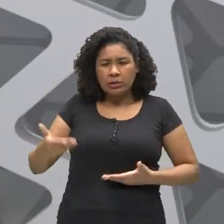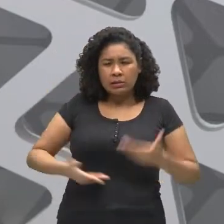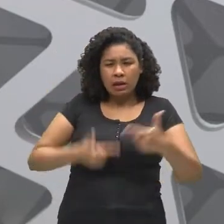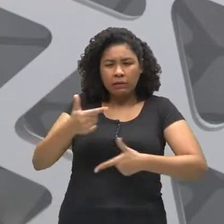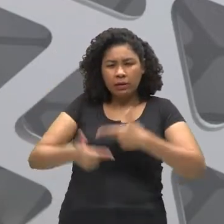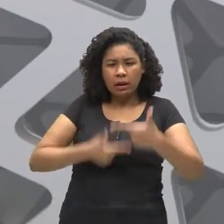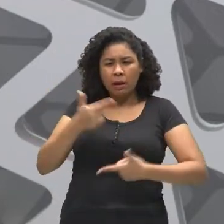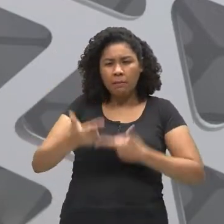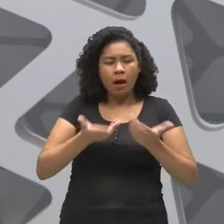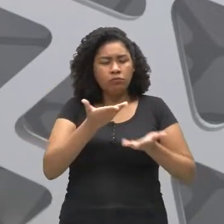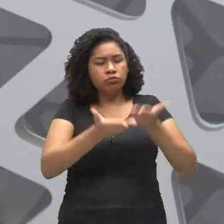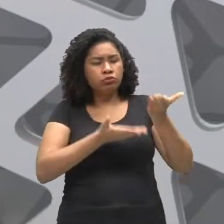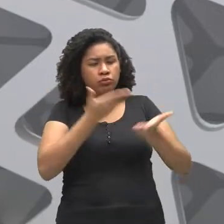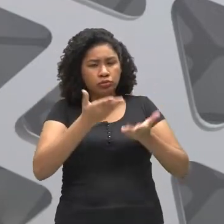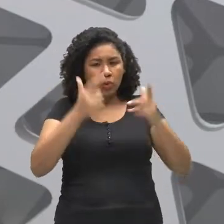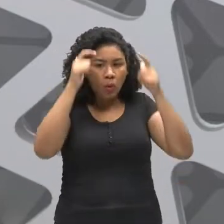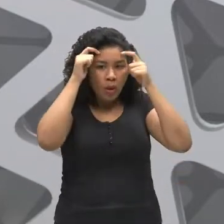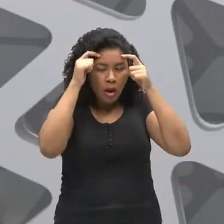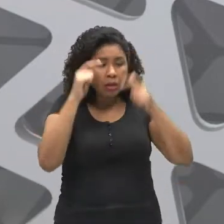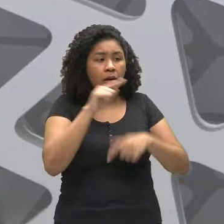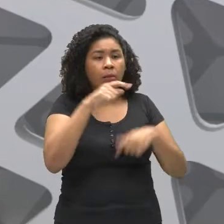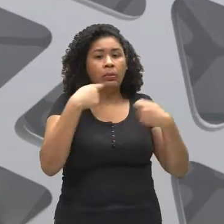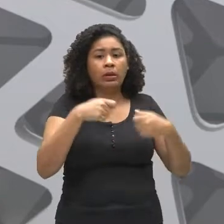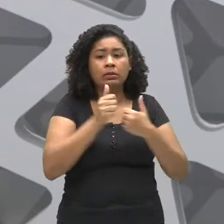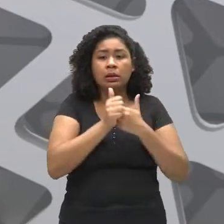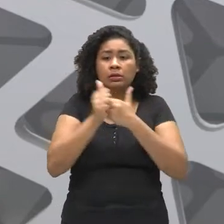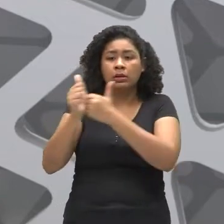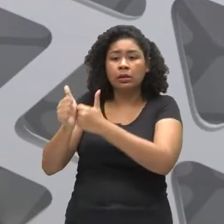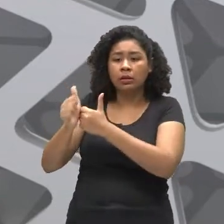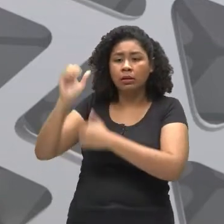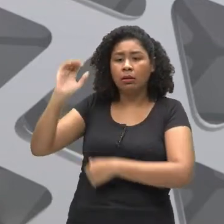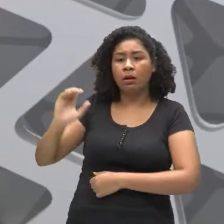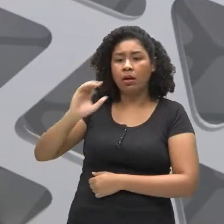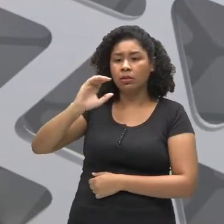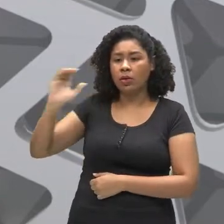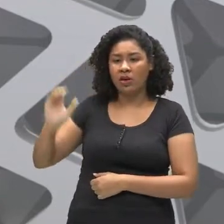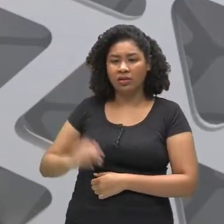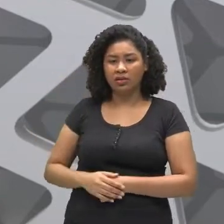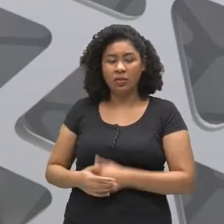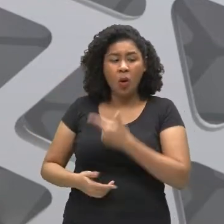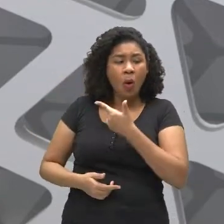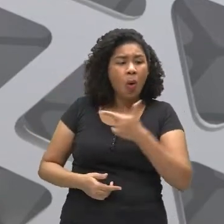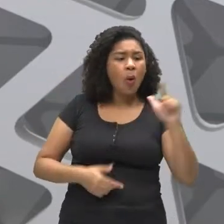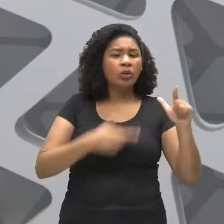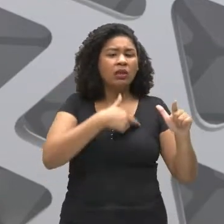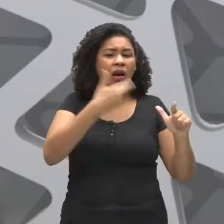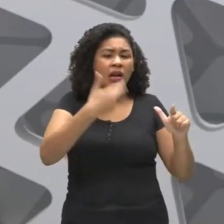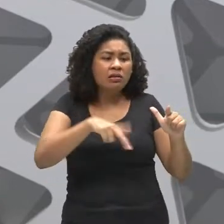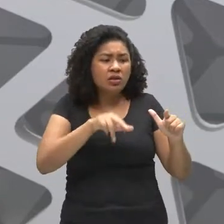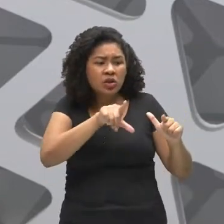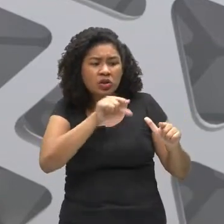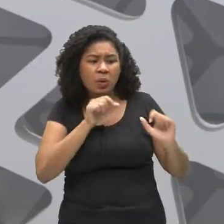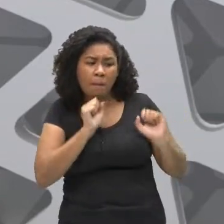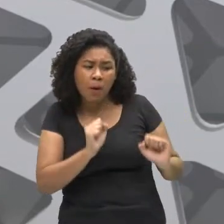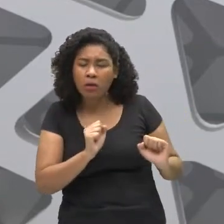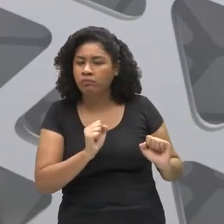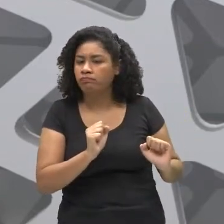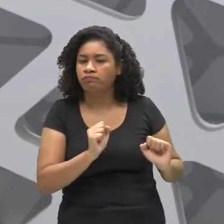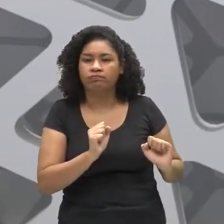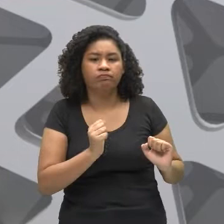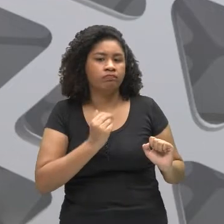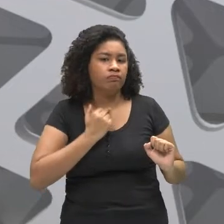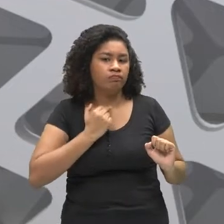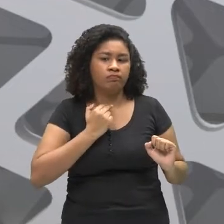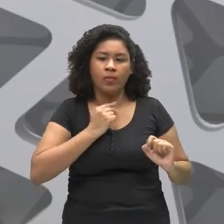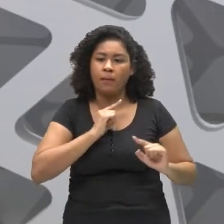católicos obrigatoriamente. Não havia uma segunda opção. Então, quando vem o